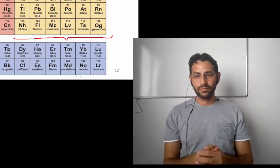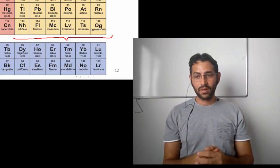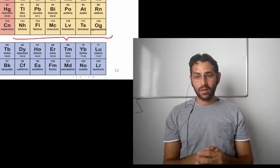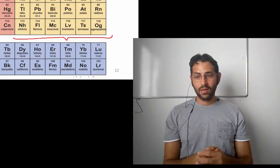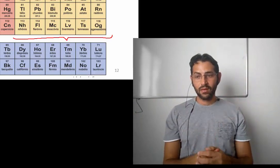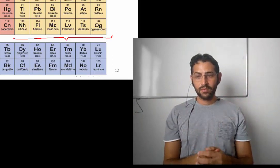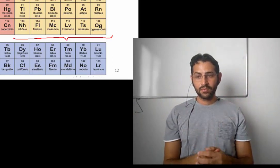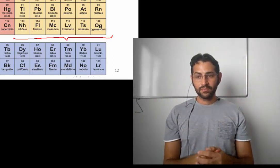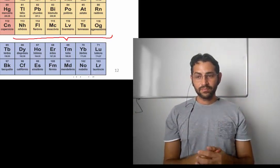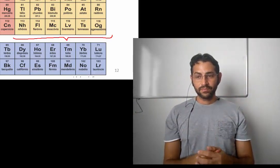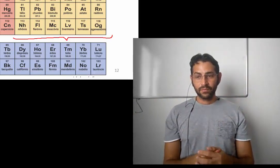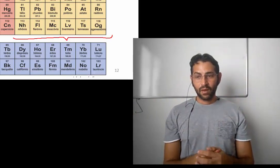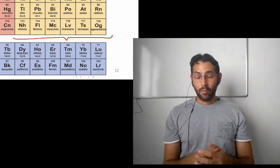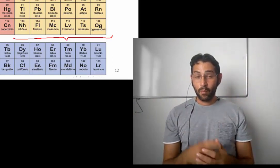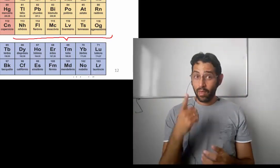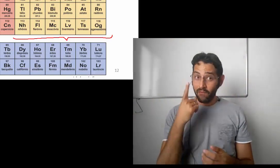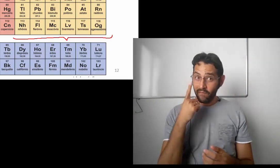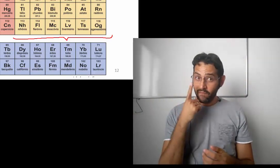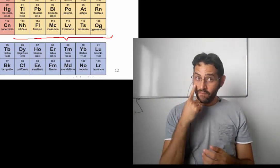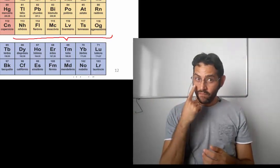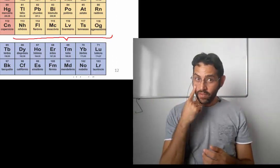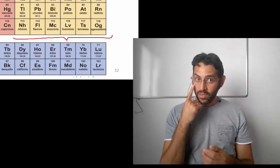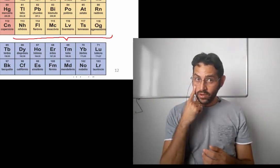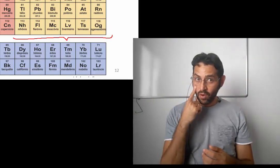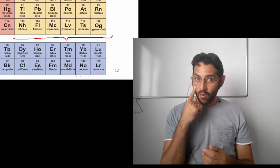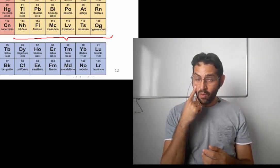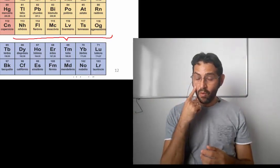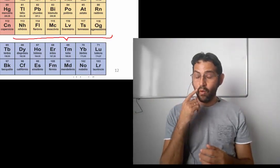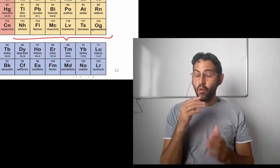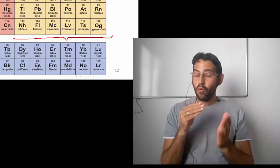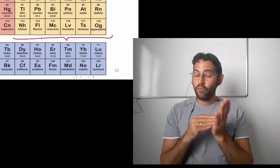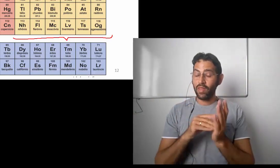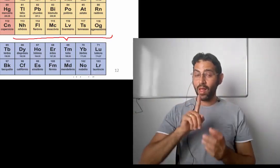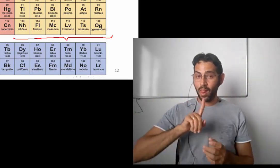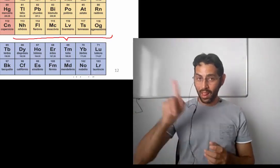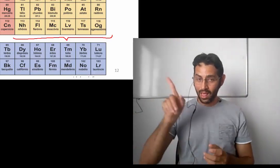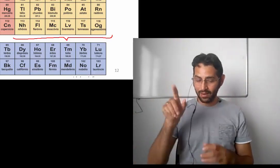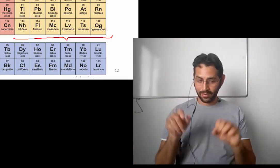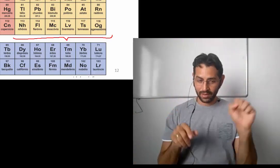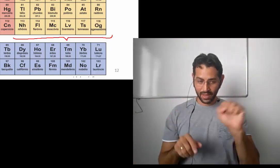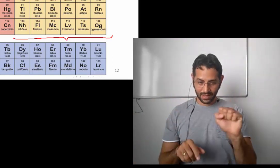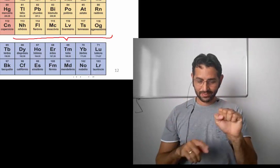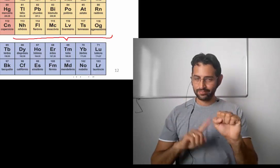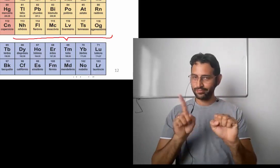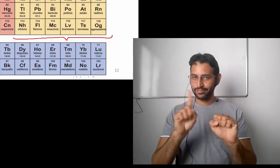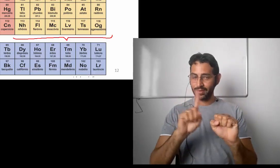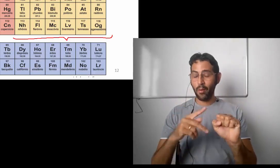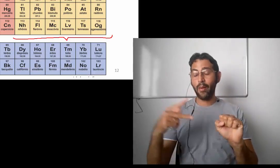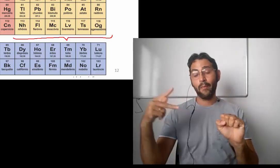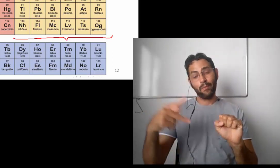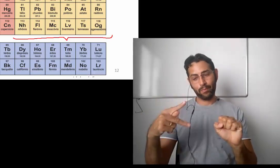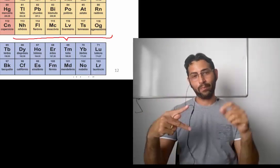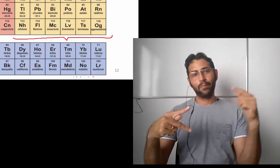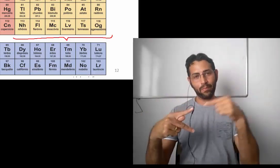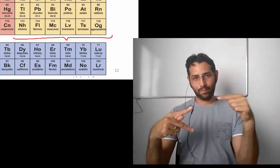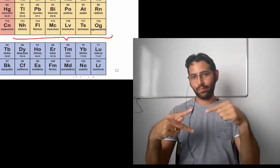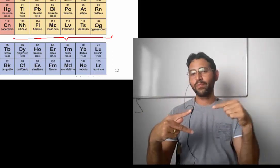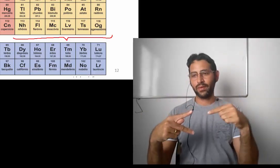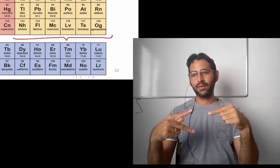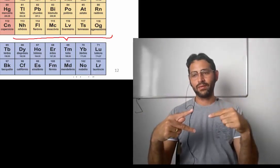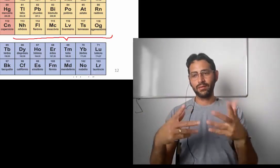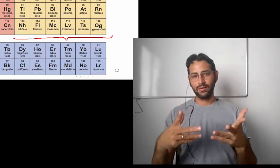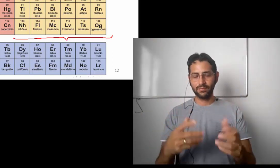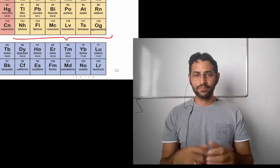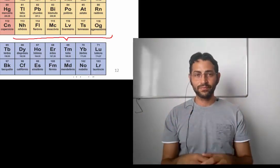terceiro período. Mas observem, ó, o final lá não é S não, é P. Então vou